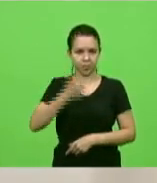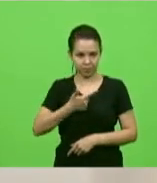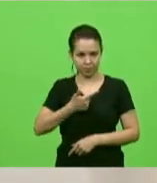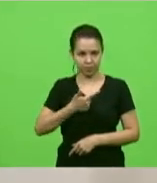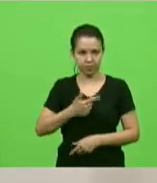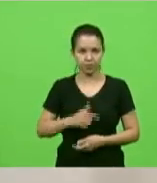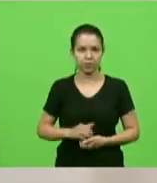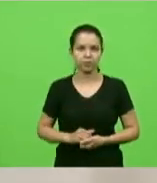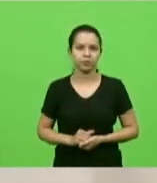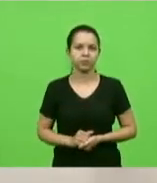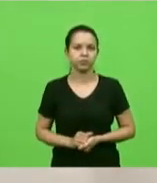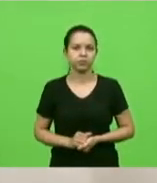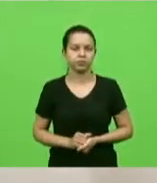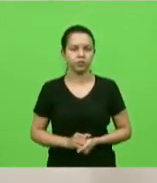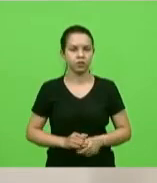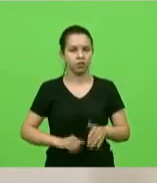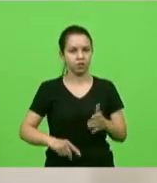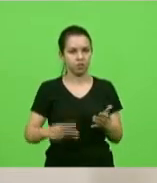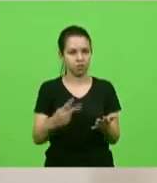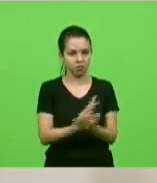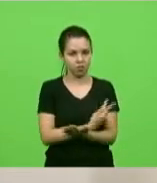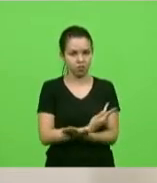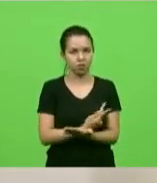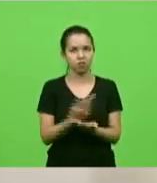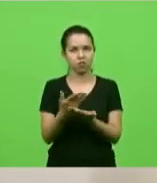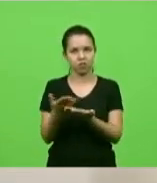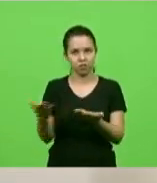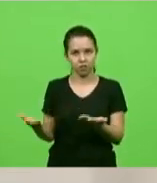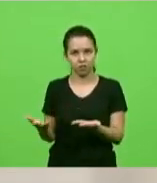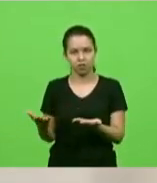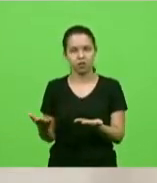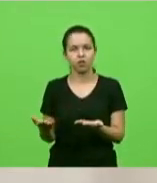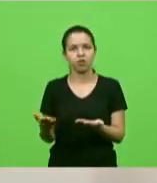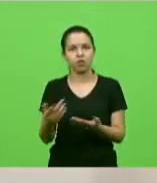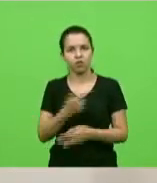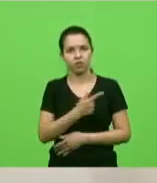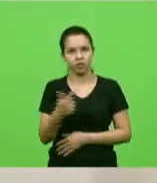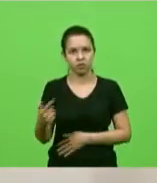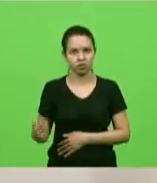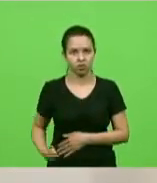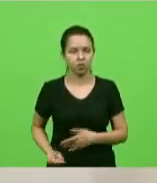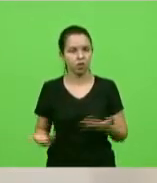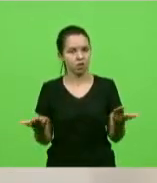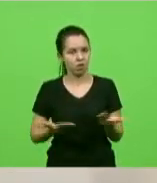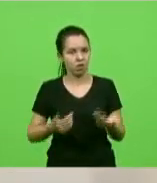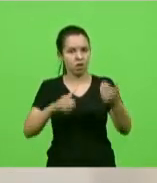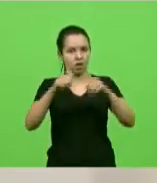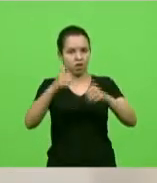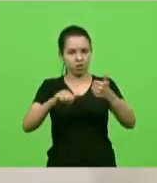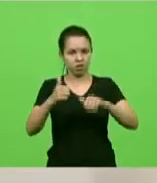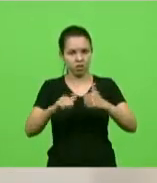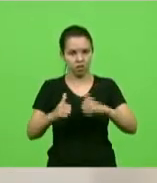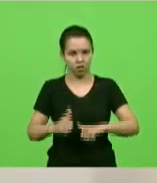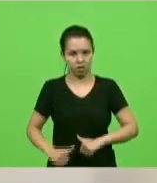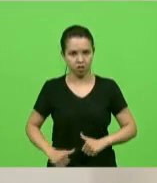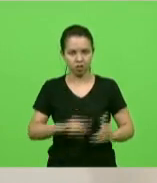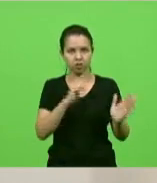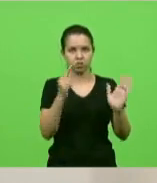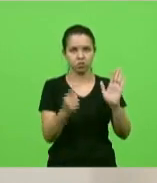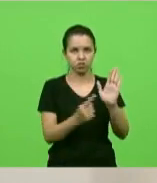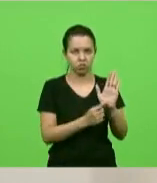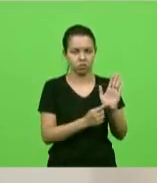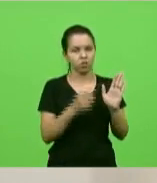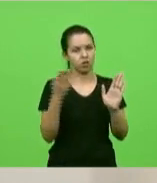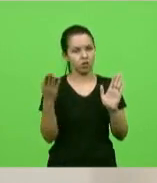Das infrações do governador. Passo à análise da denúncia, tendo em vista que, sabiamente, o presidente desta